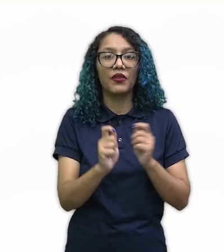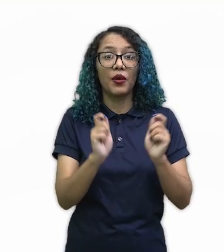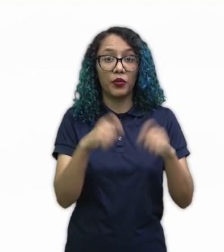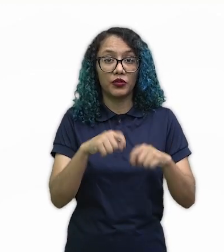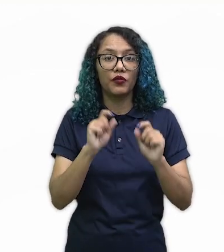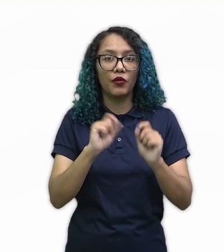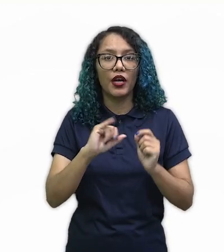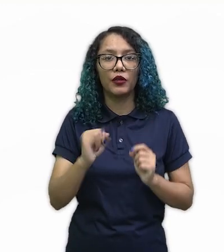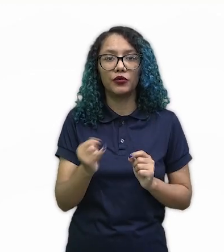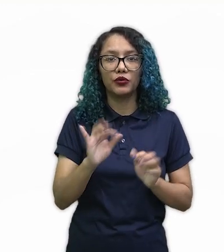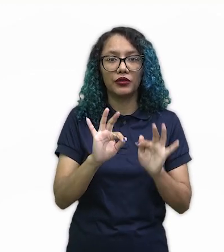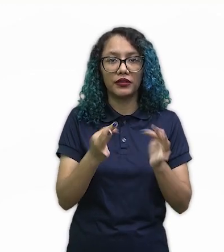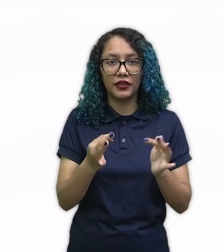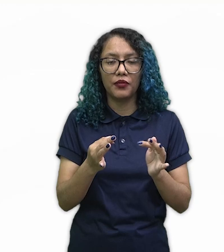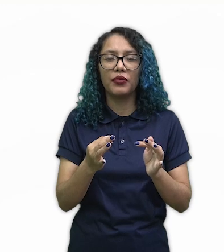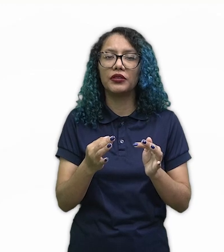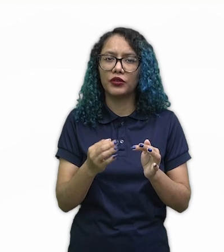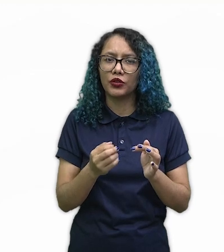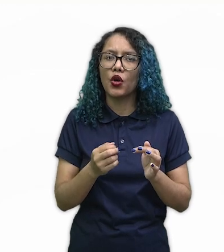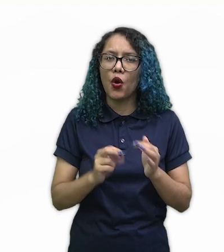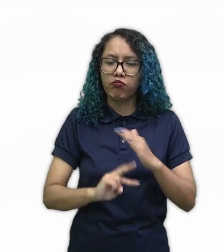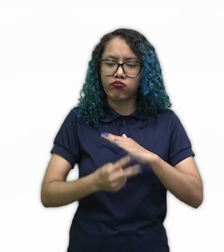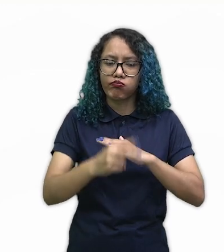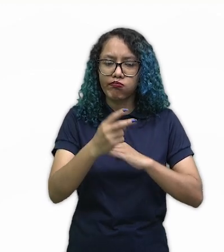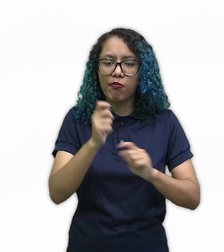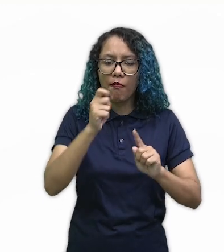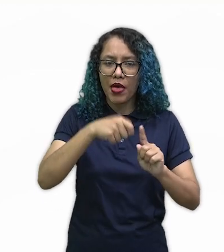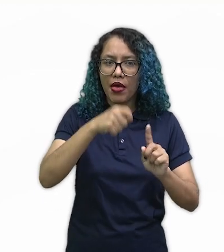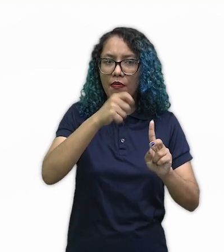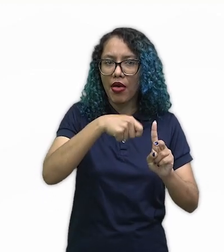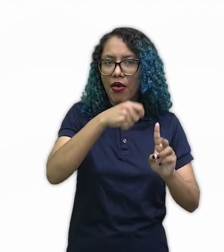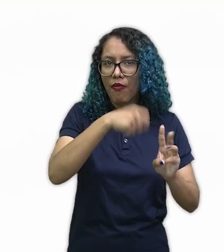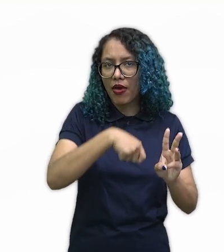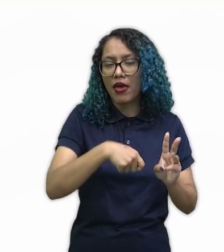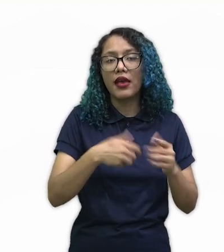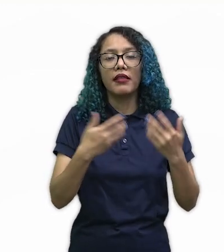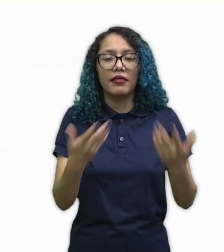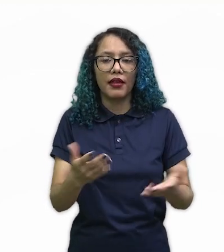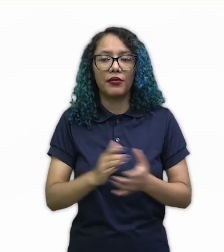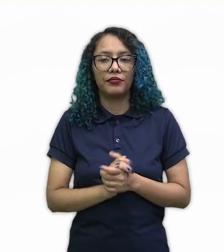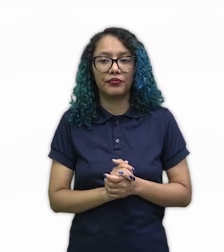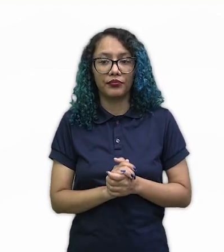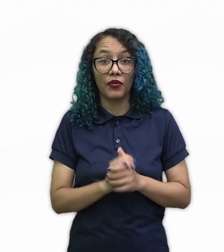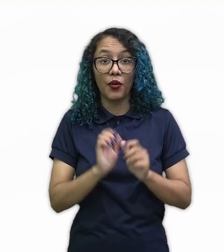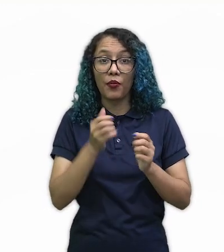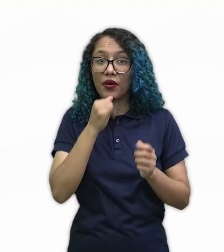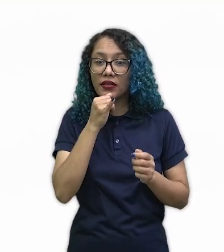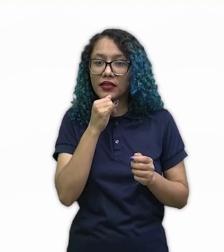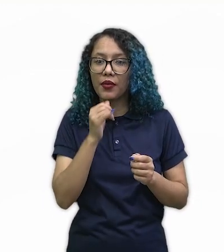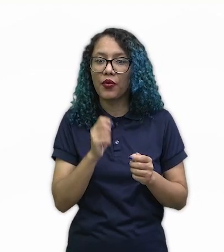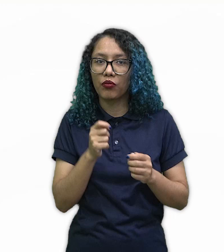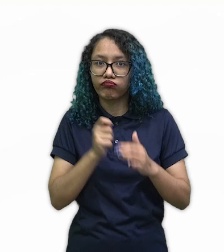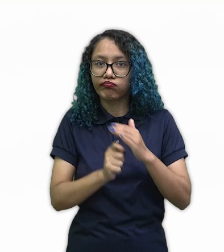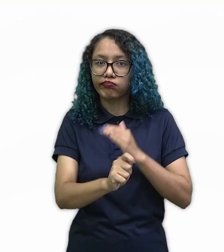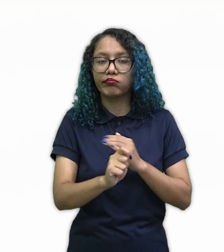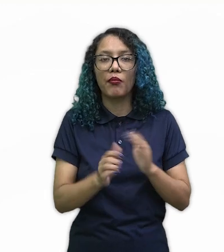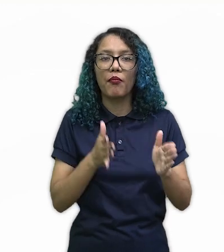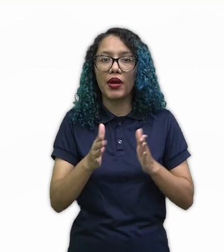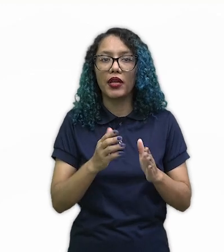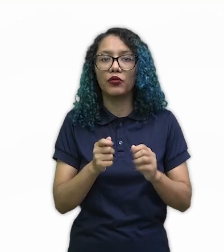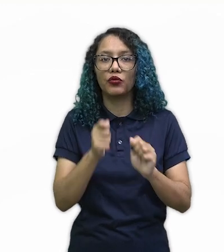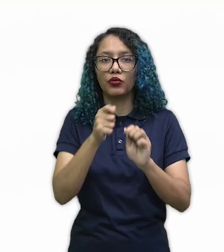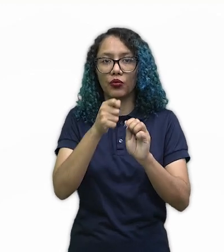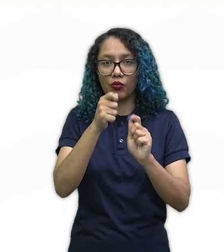juros simples mês a mês. E aí você vai aplicar esse capital durante 4 meses. Os juros